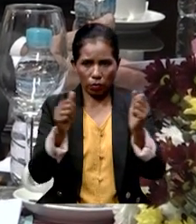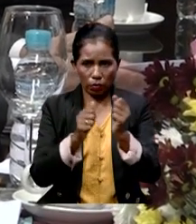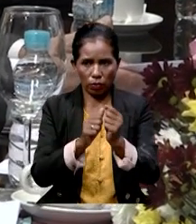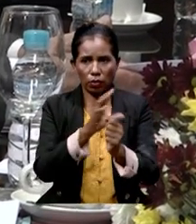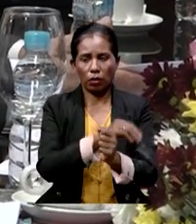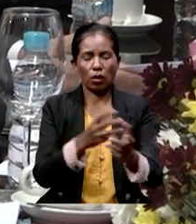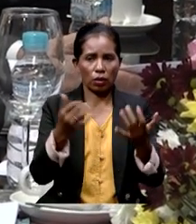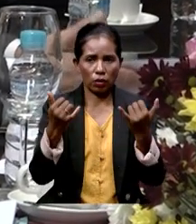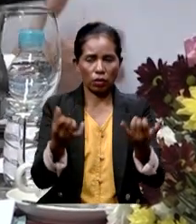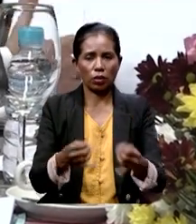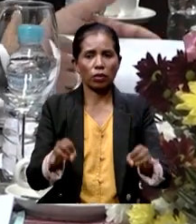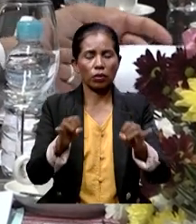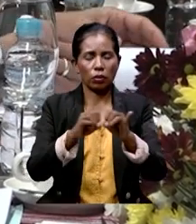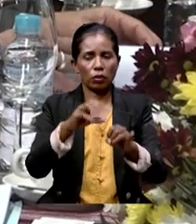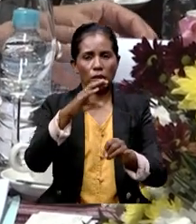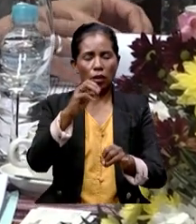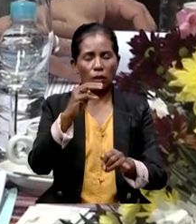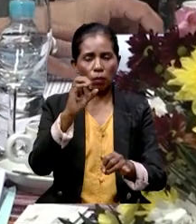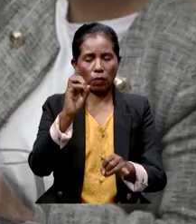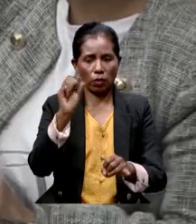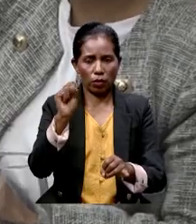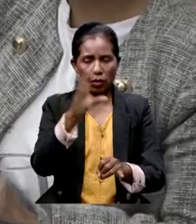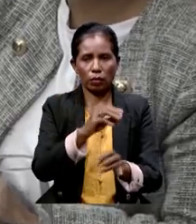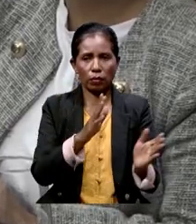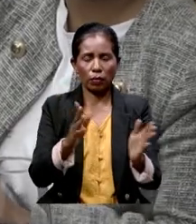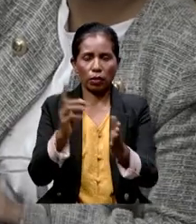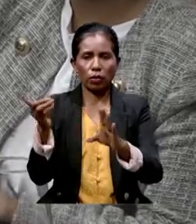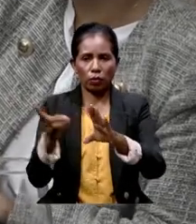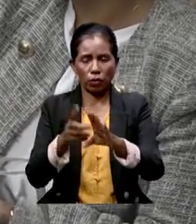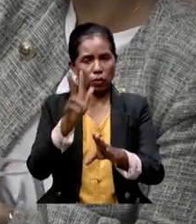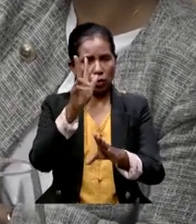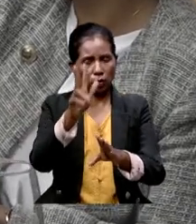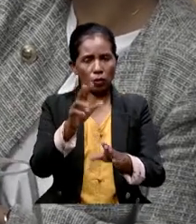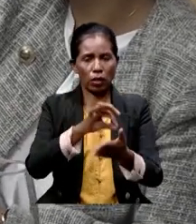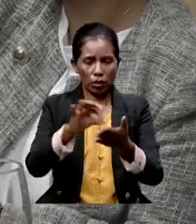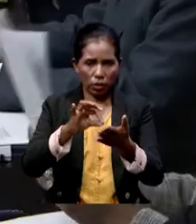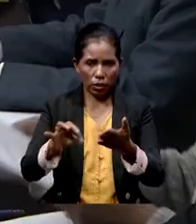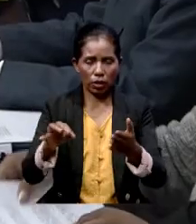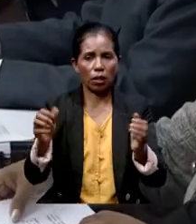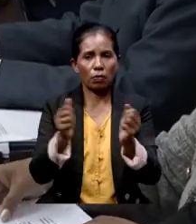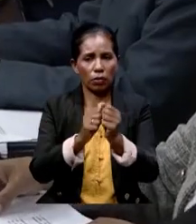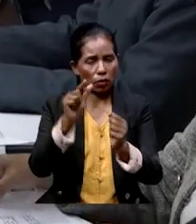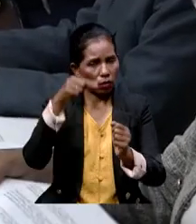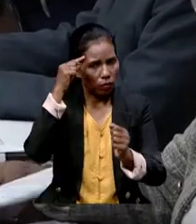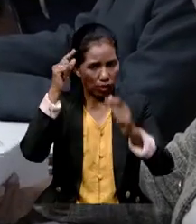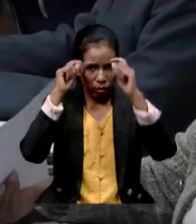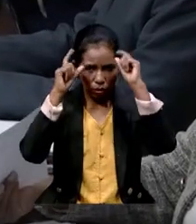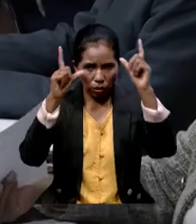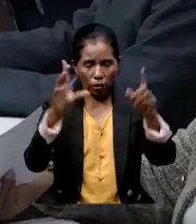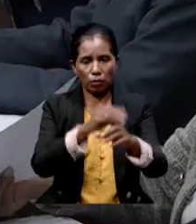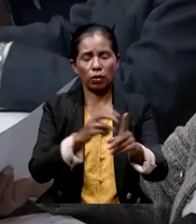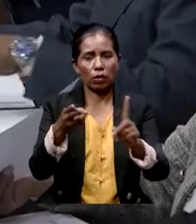bem magdadão, né, Instituto Camões prepara um documento tolu, no ia tempo para que se assina acordo ao governo Timor-Leste e a área